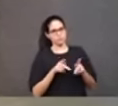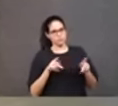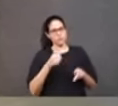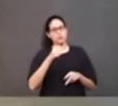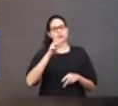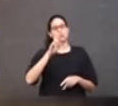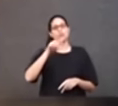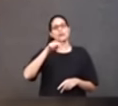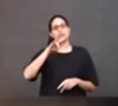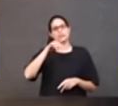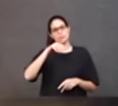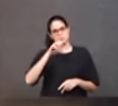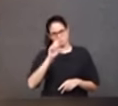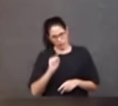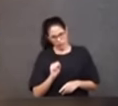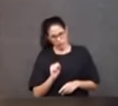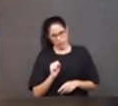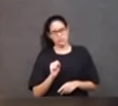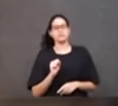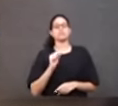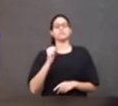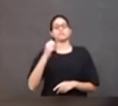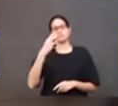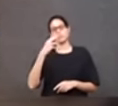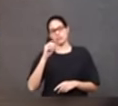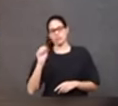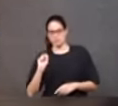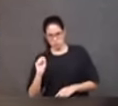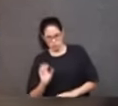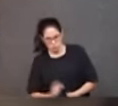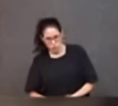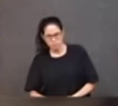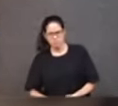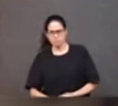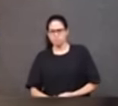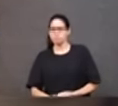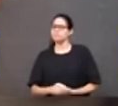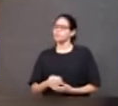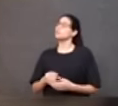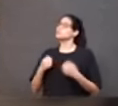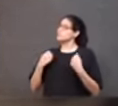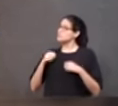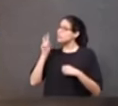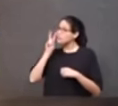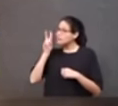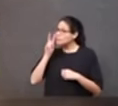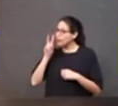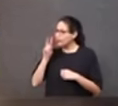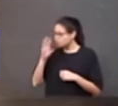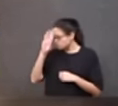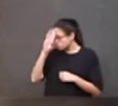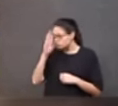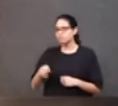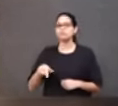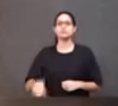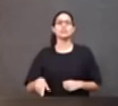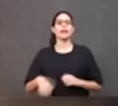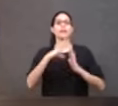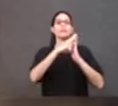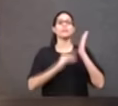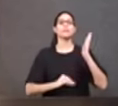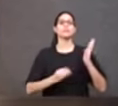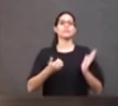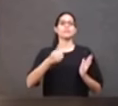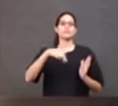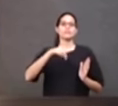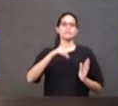é bom lembrar que não se pode transplantar diretamente o modelo Andifes para a realidade de uma instituição tão rica como